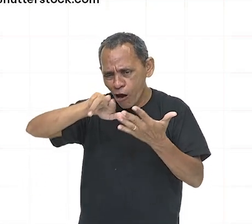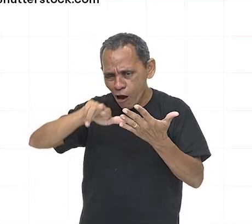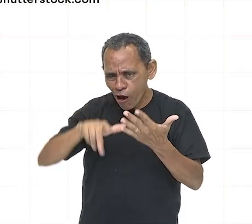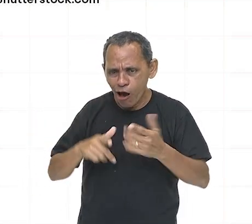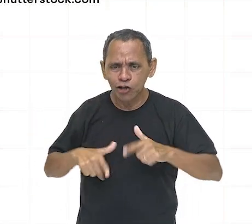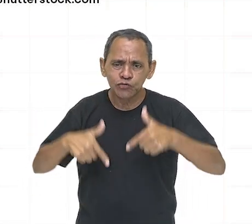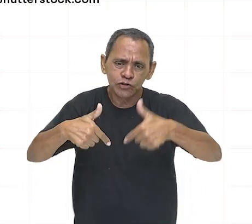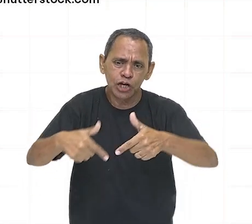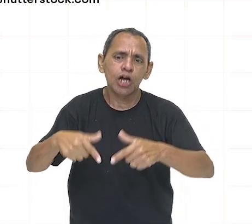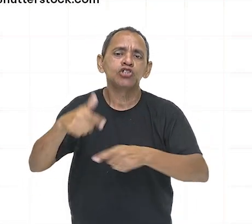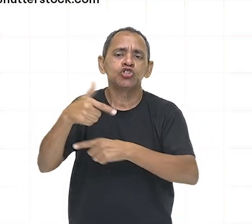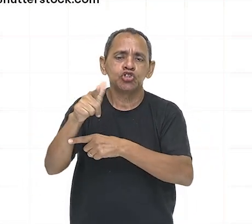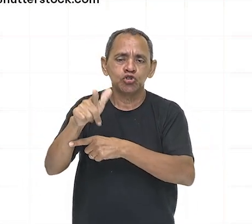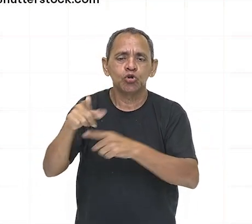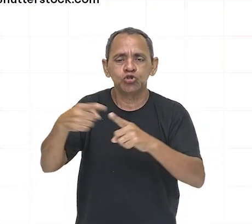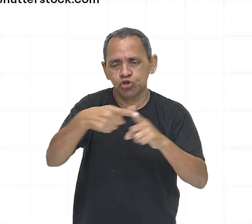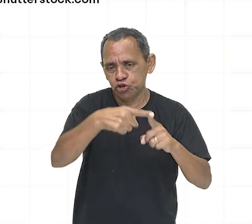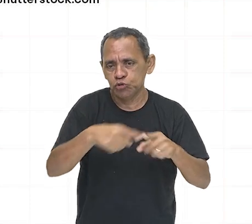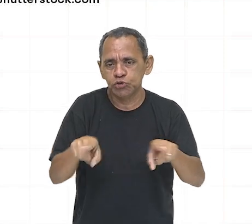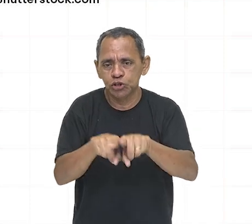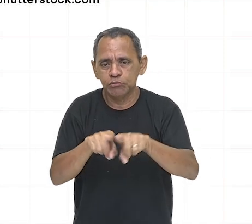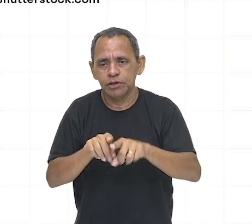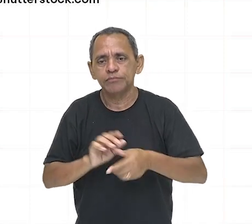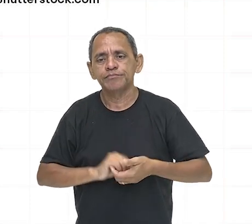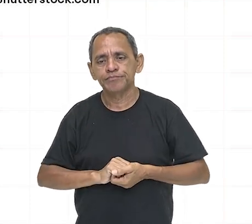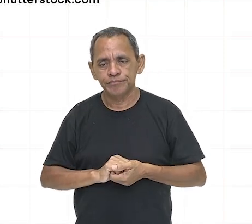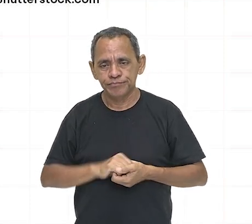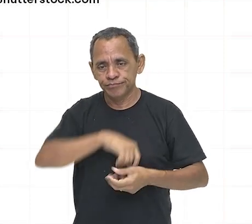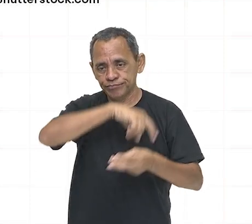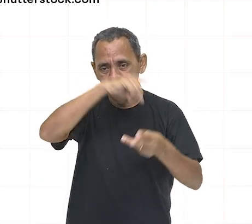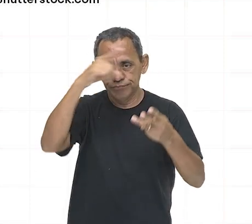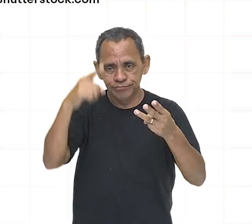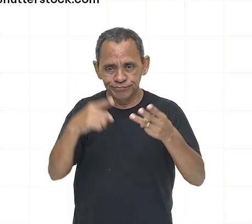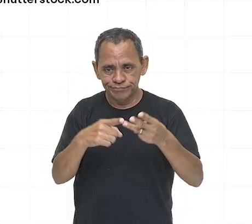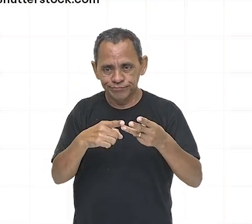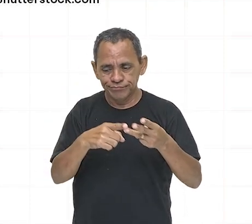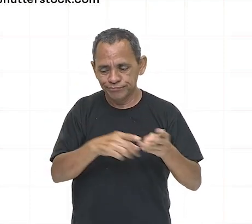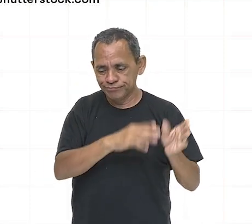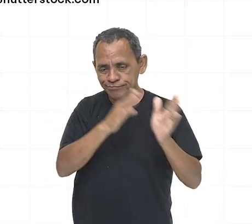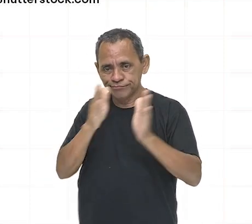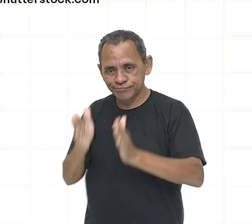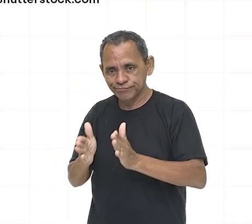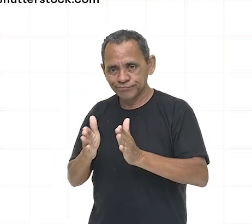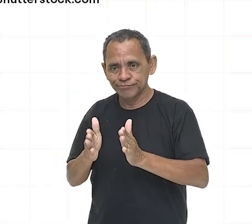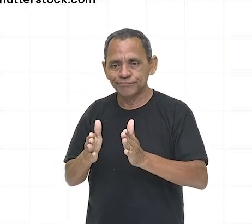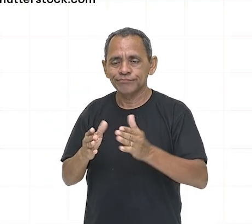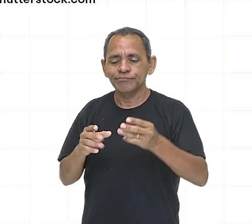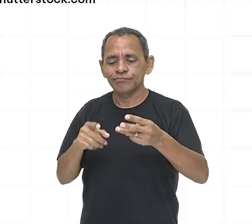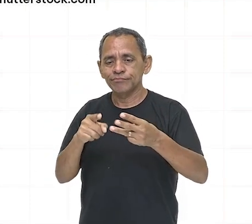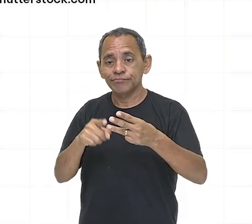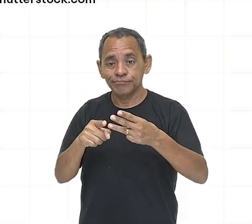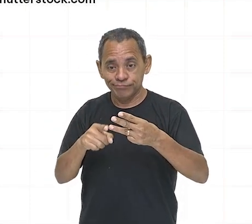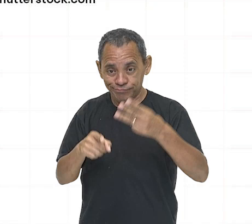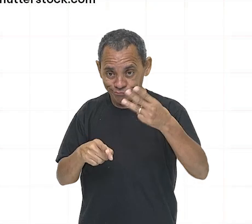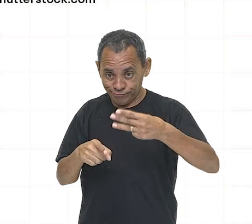aí ligadas ao setor secundário. E aí a gente vai para o setor terciário.